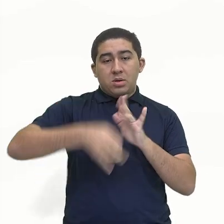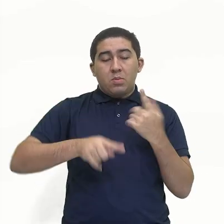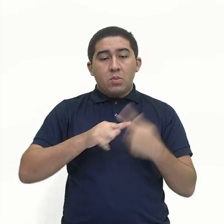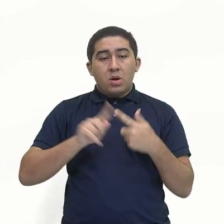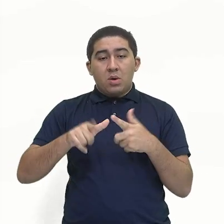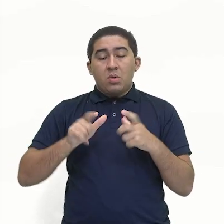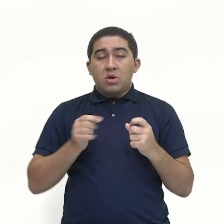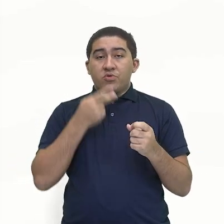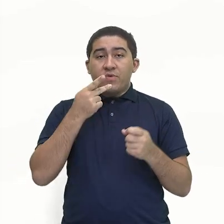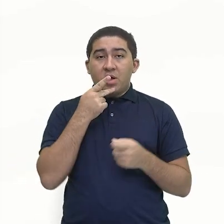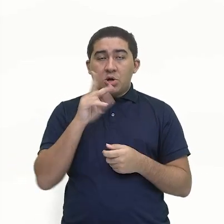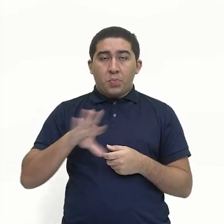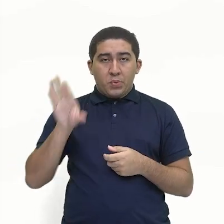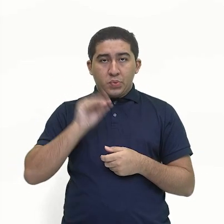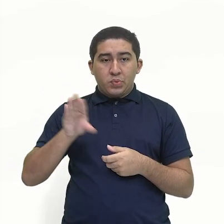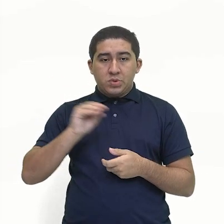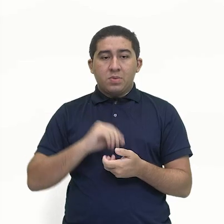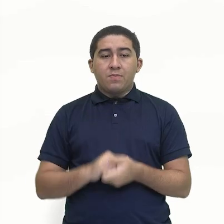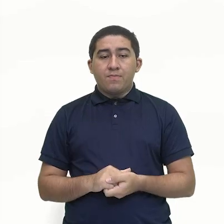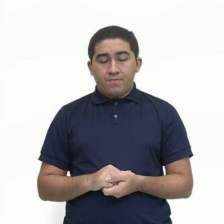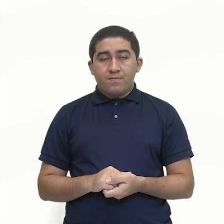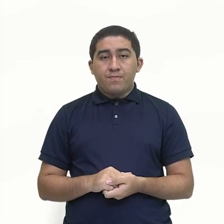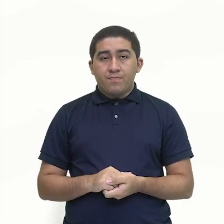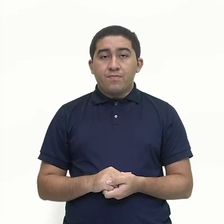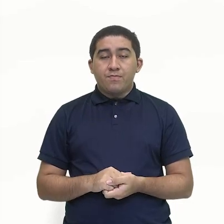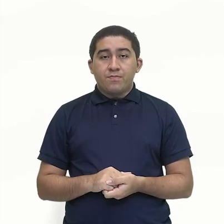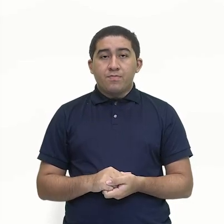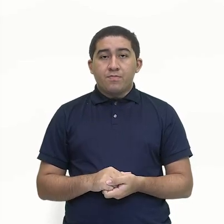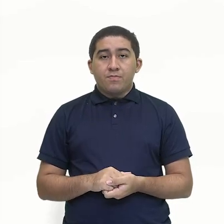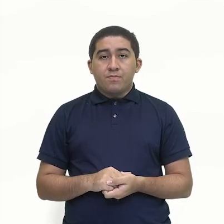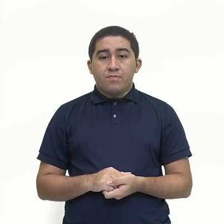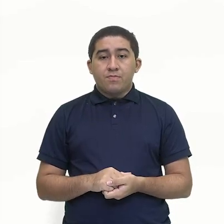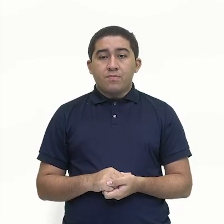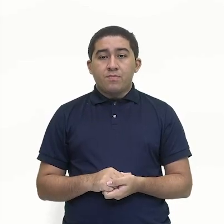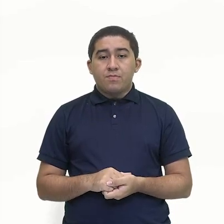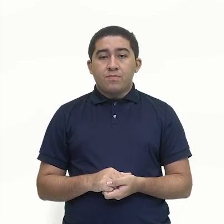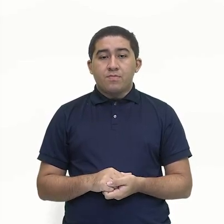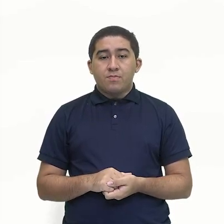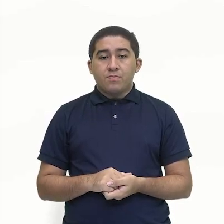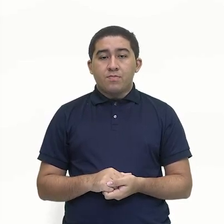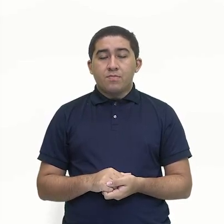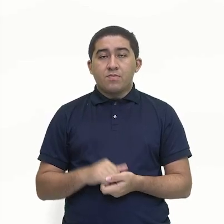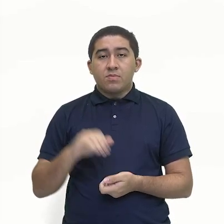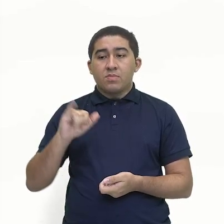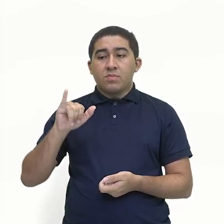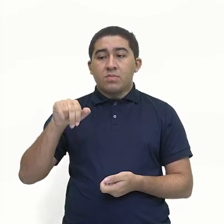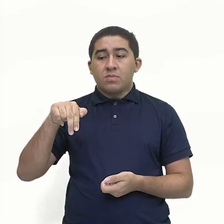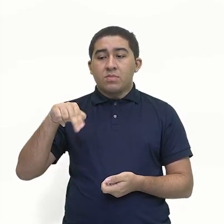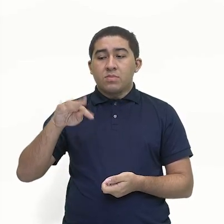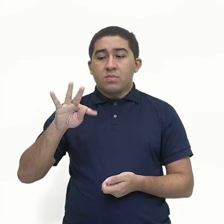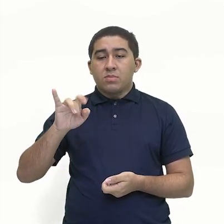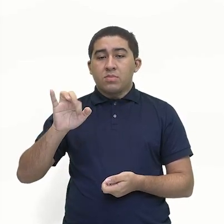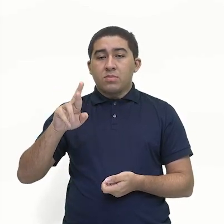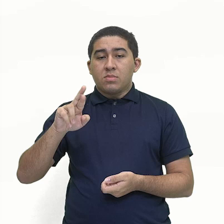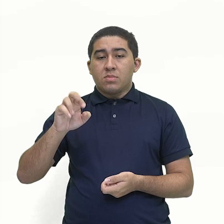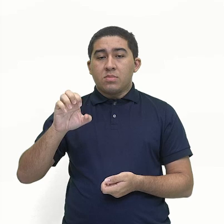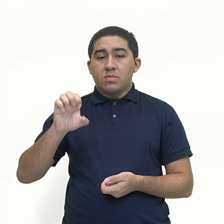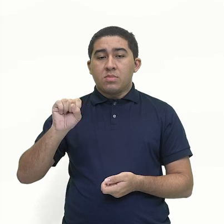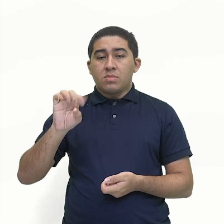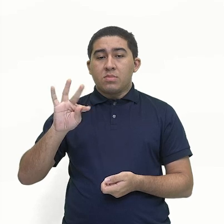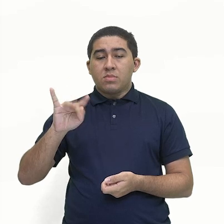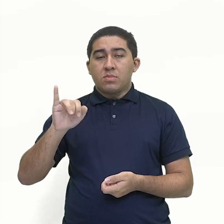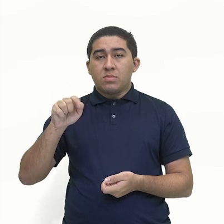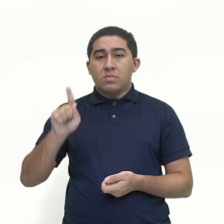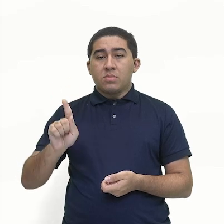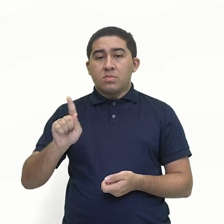de fala, de pronúncia. No caso de interessante, interesting, interesting. Nós temos 3,